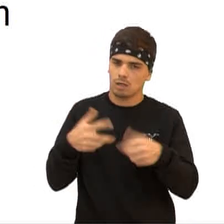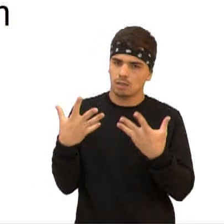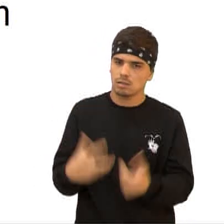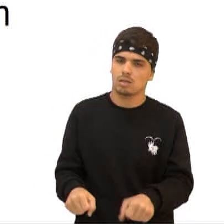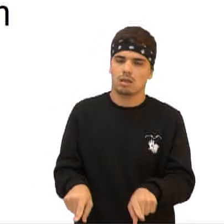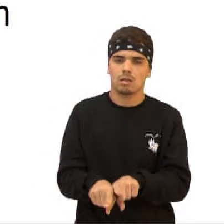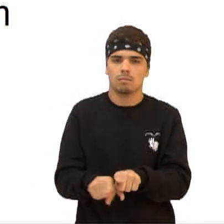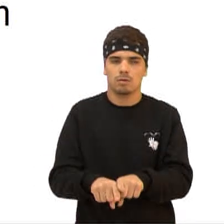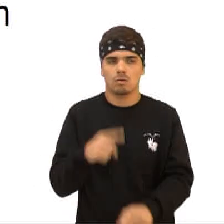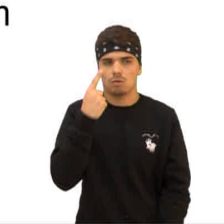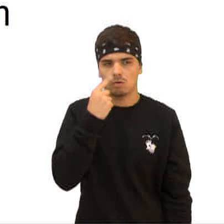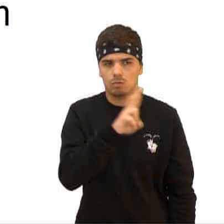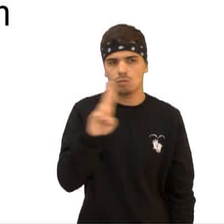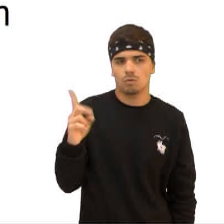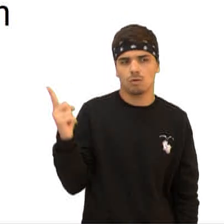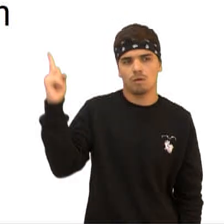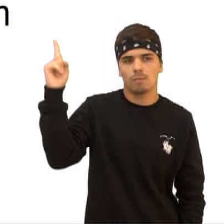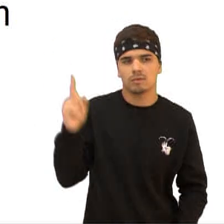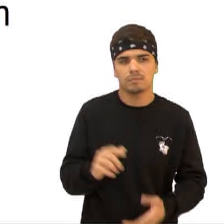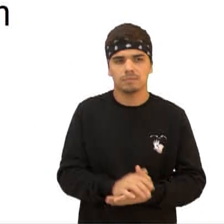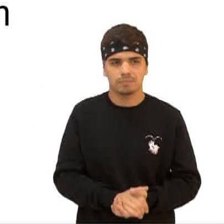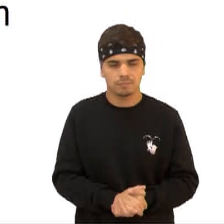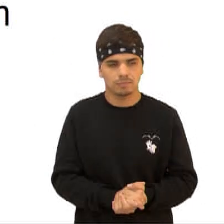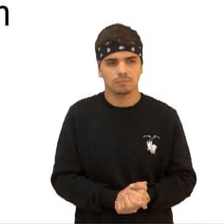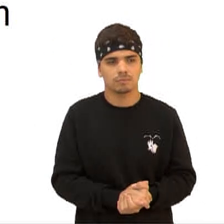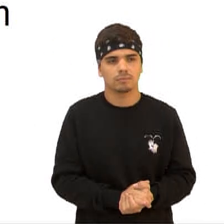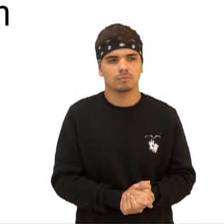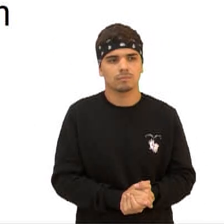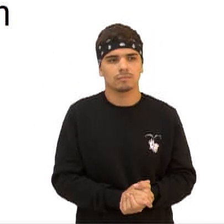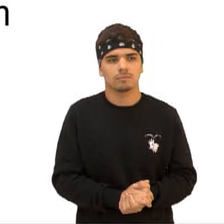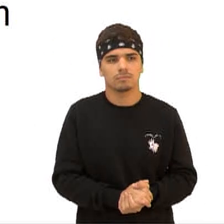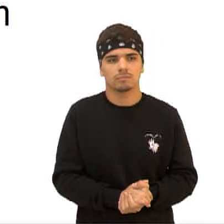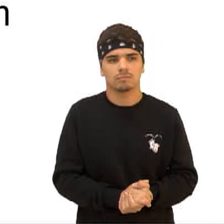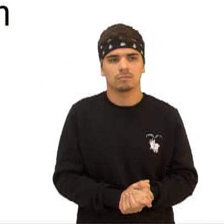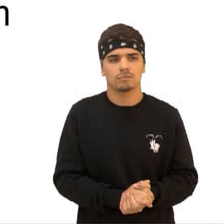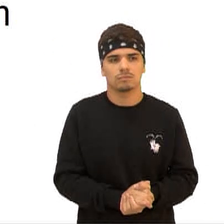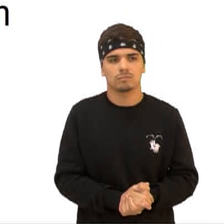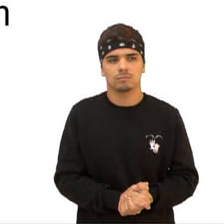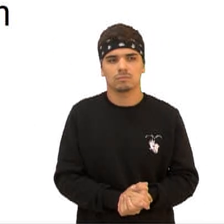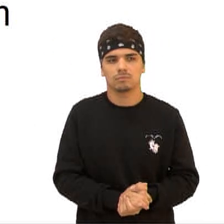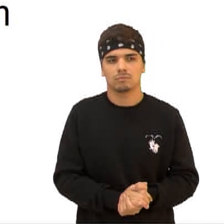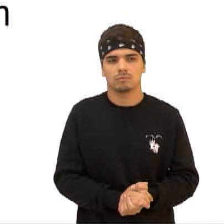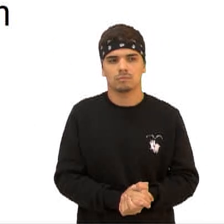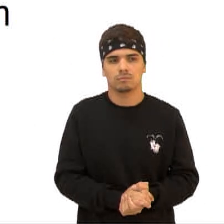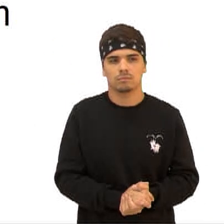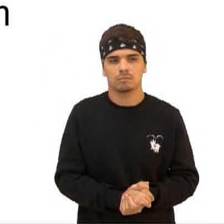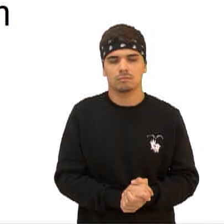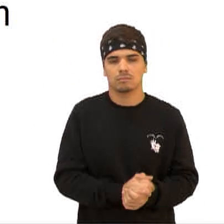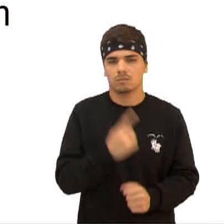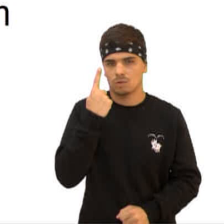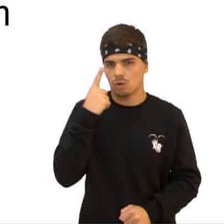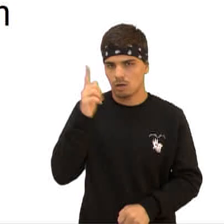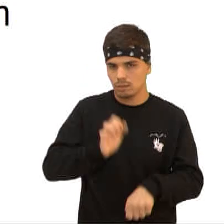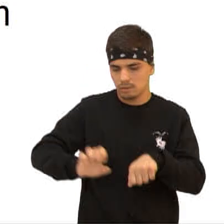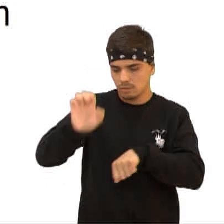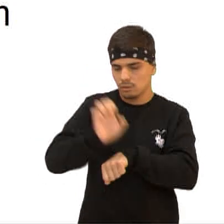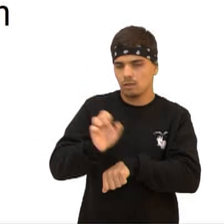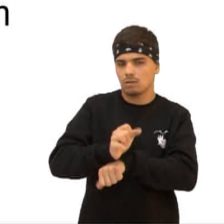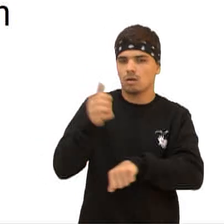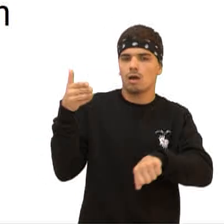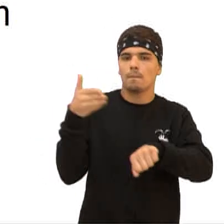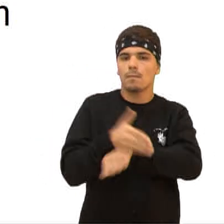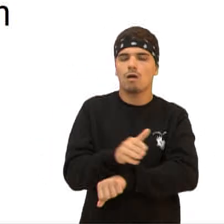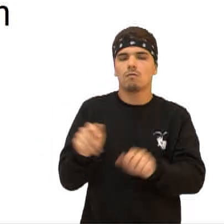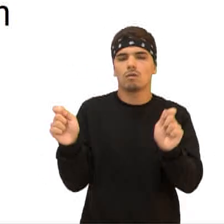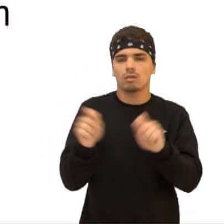Alagoas, Amazonas, Amapá, Mato Grosso, Rio de Janeiro e Maranhão são os estados que aprovaram leis estaduais que determinam essa data